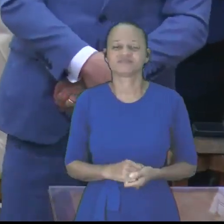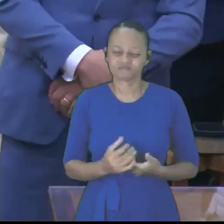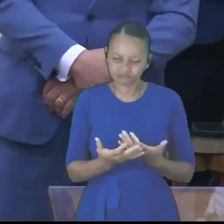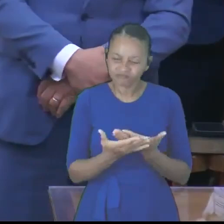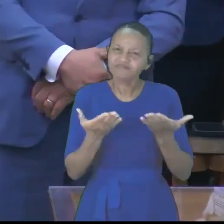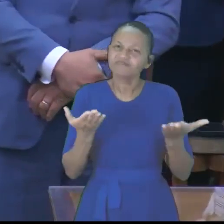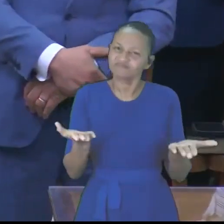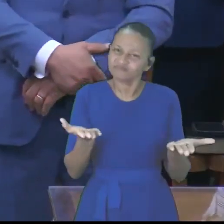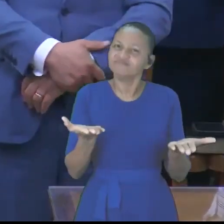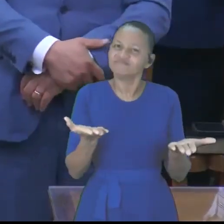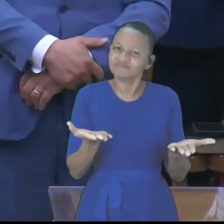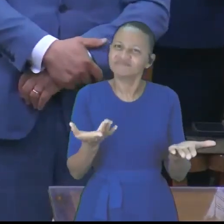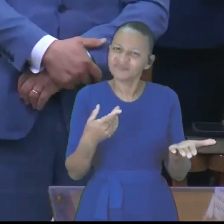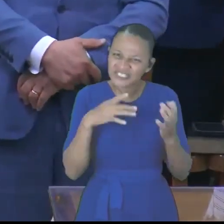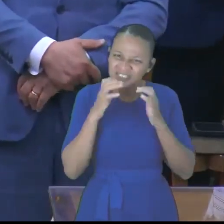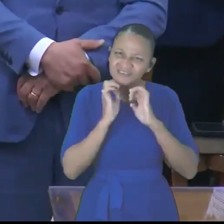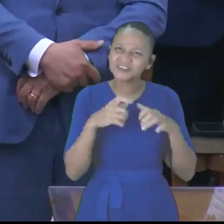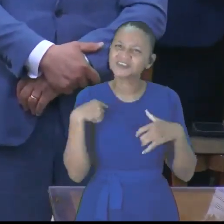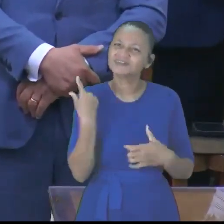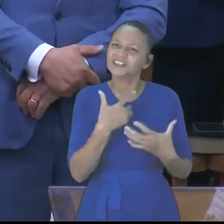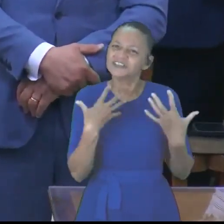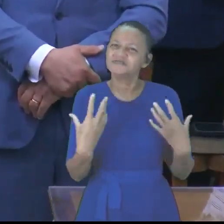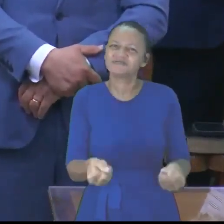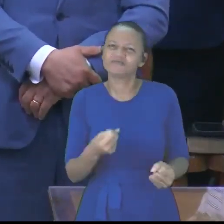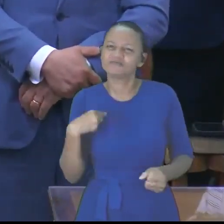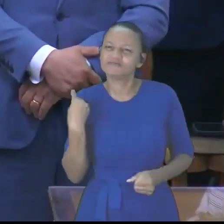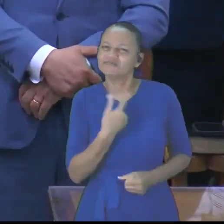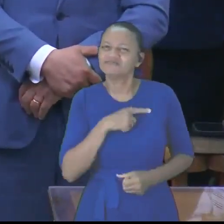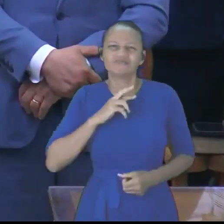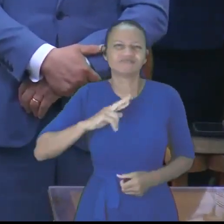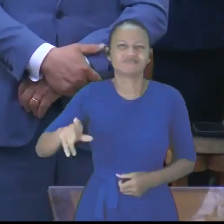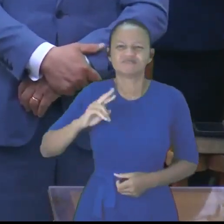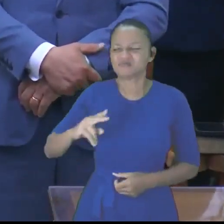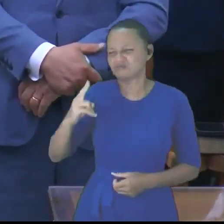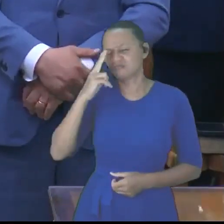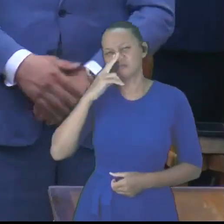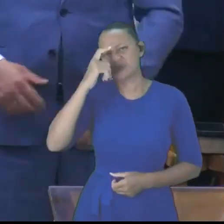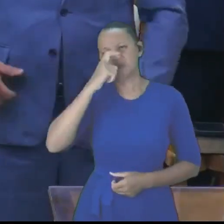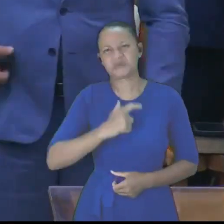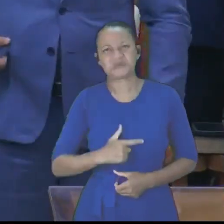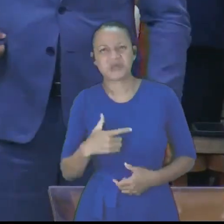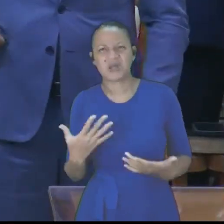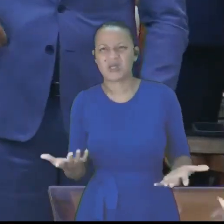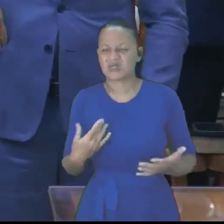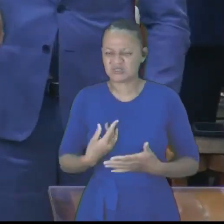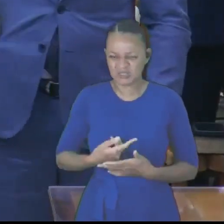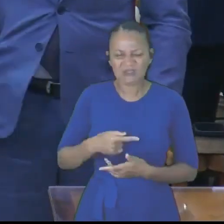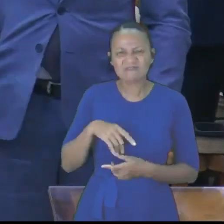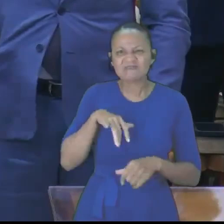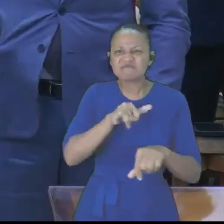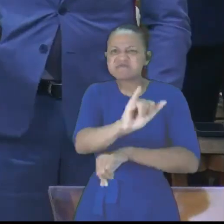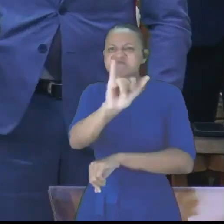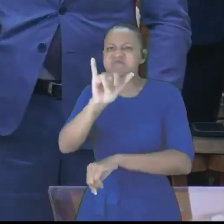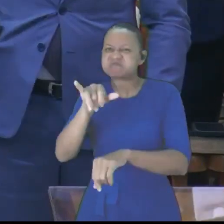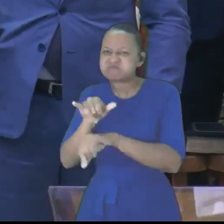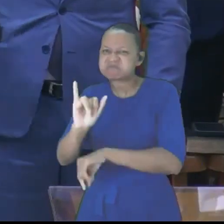Este foi o evangelho que nós abraçamos. Nós não somos evangélicos crentes de falcatruas.